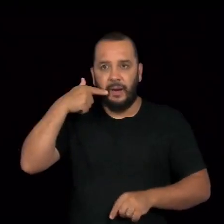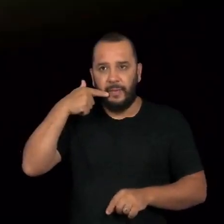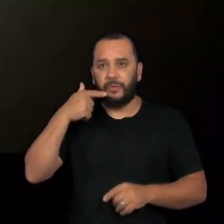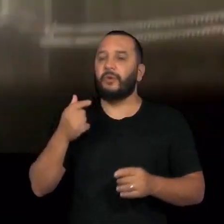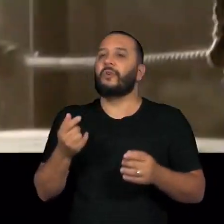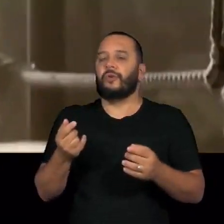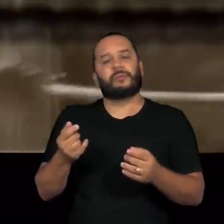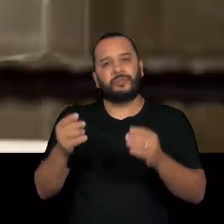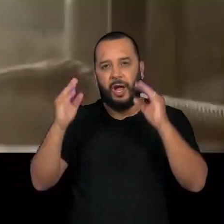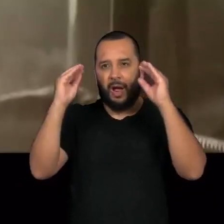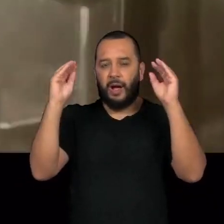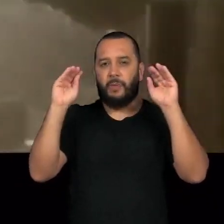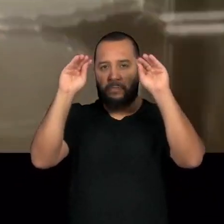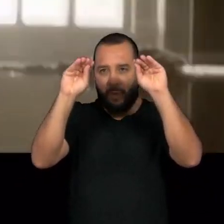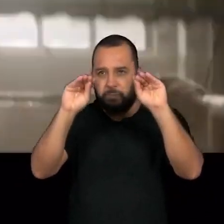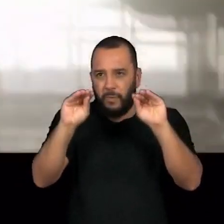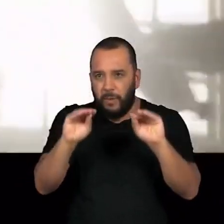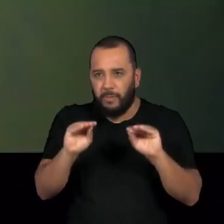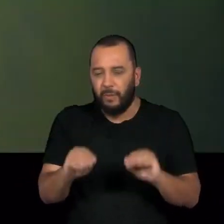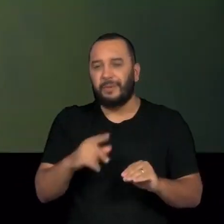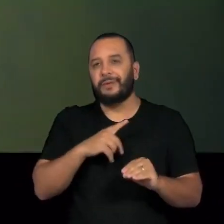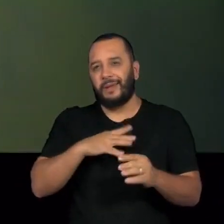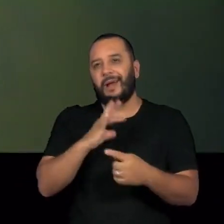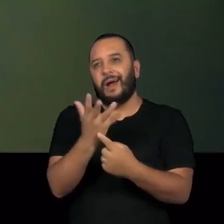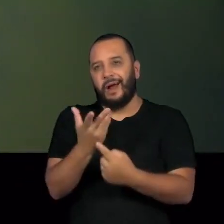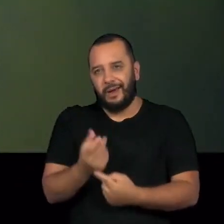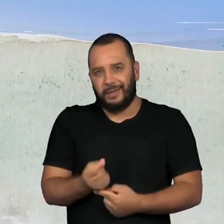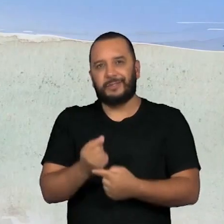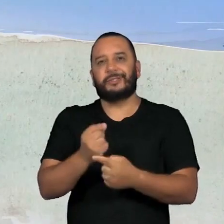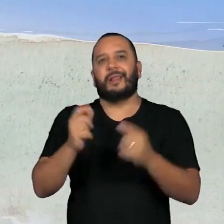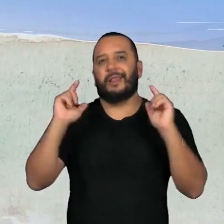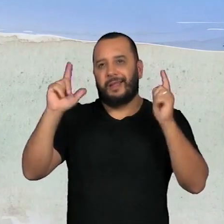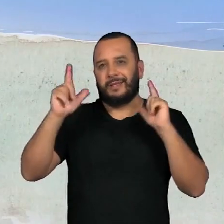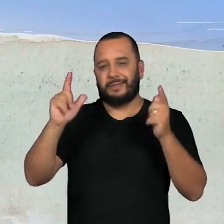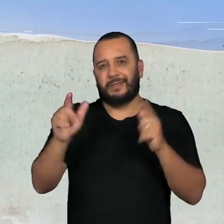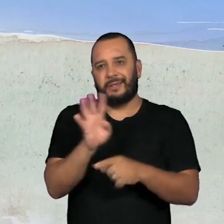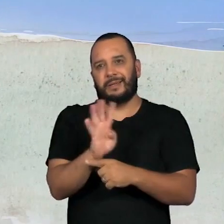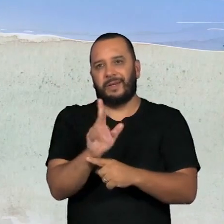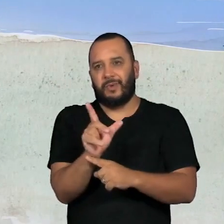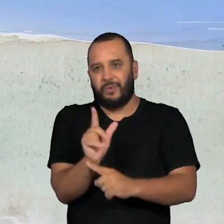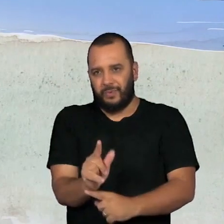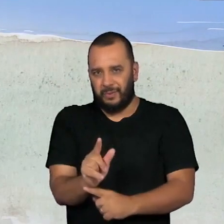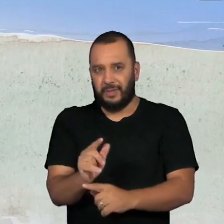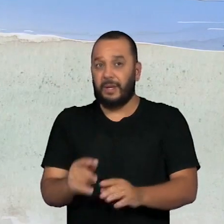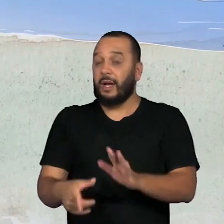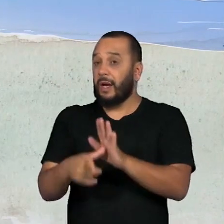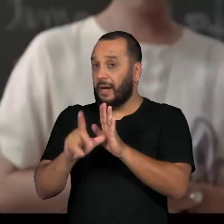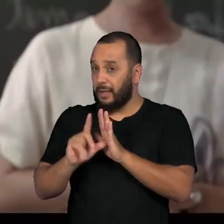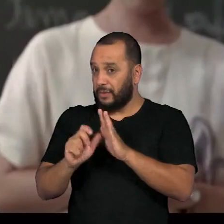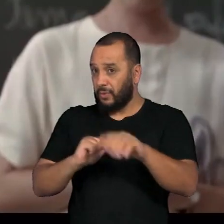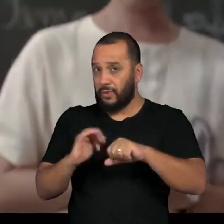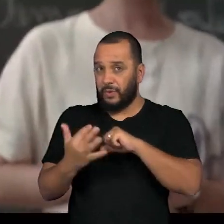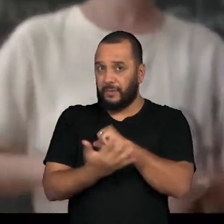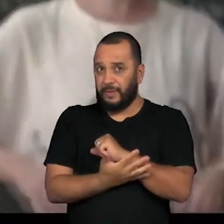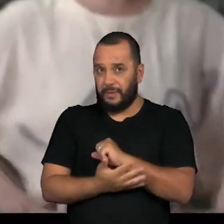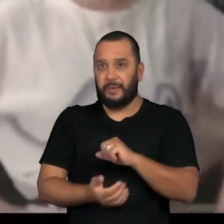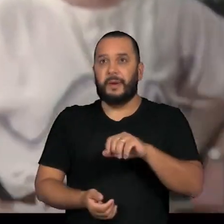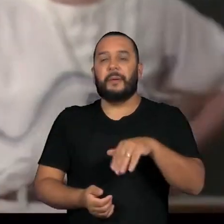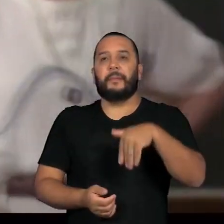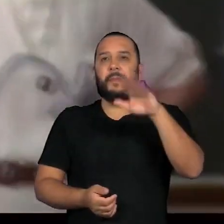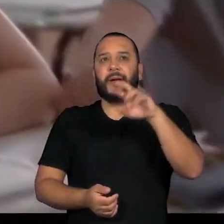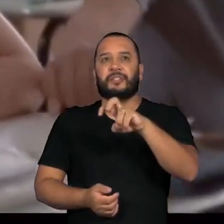excelente forma de arte e de entretenimento. No período pré-pandemia, mais de